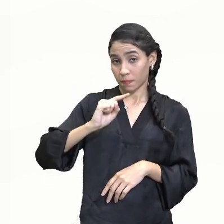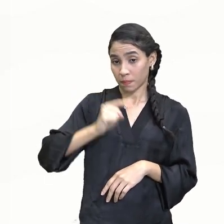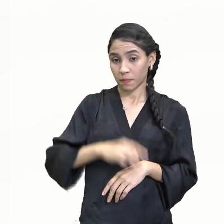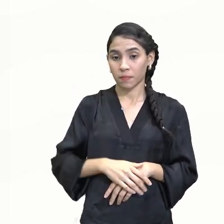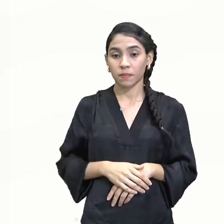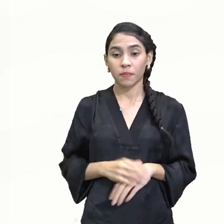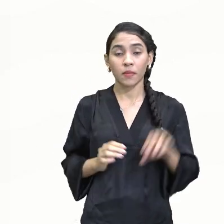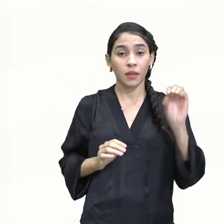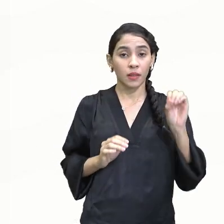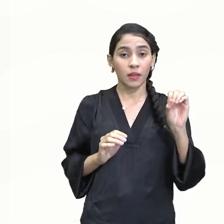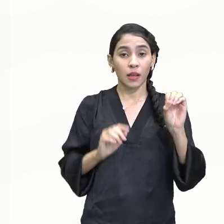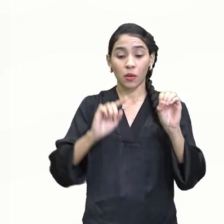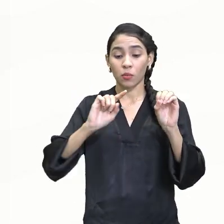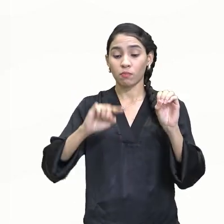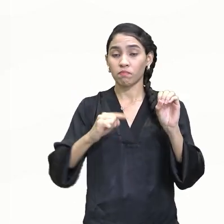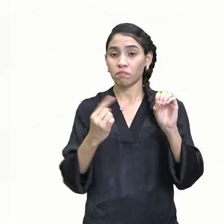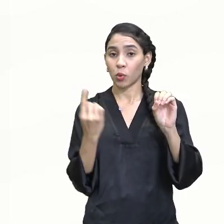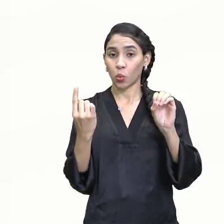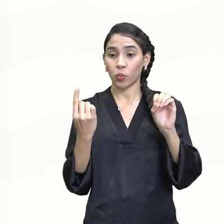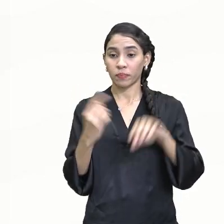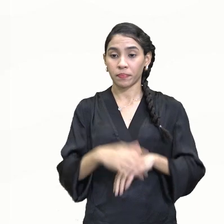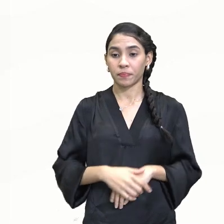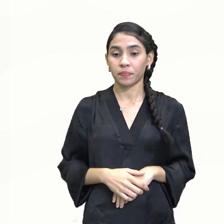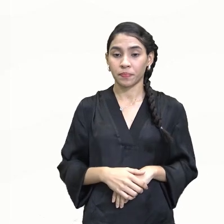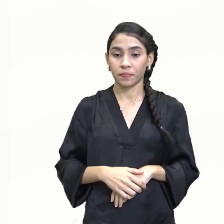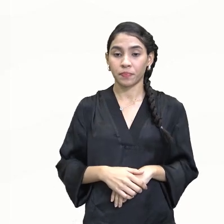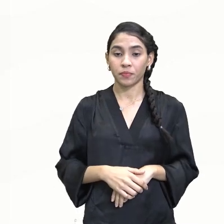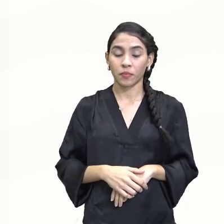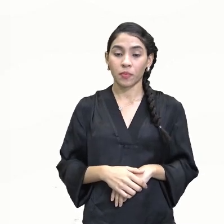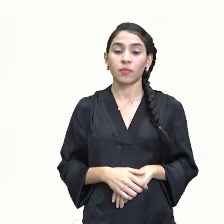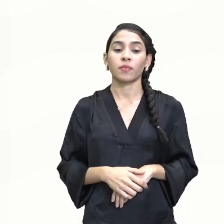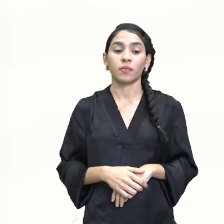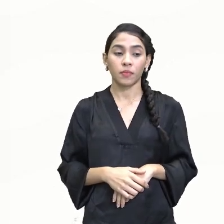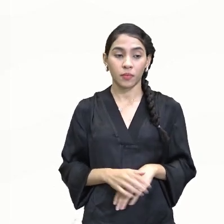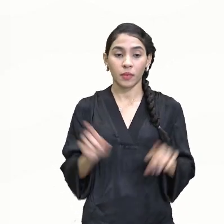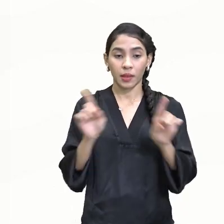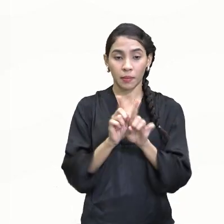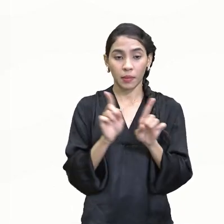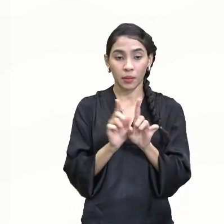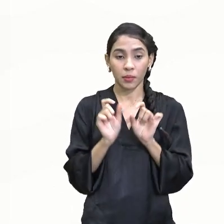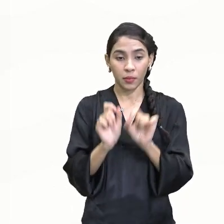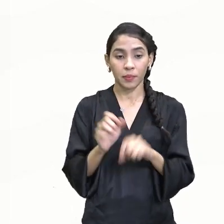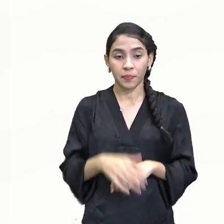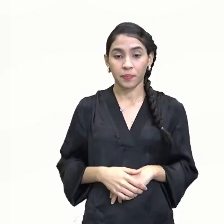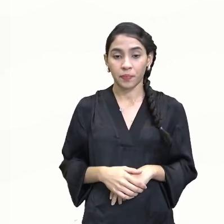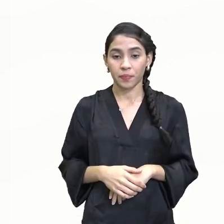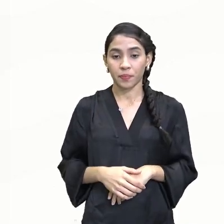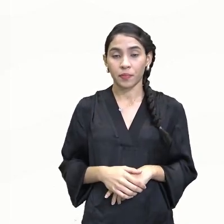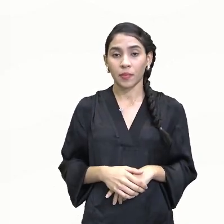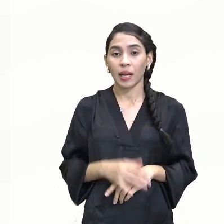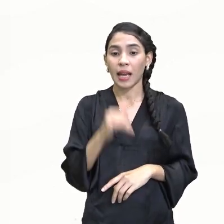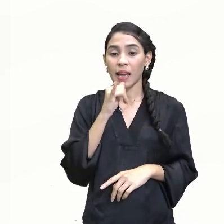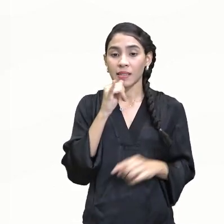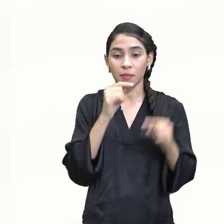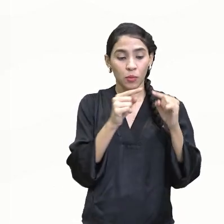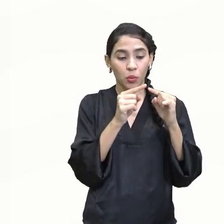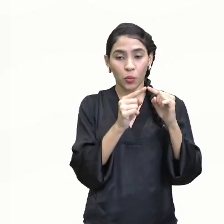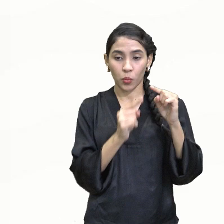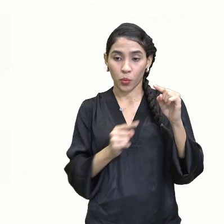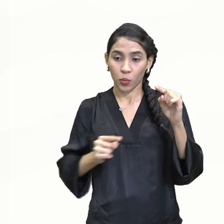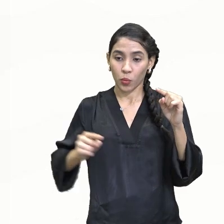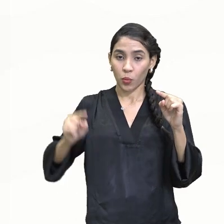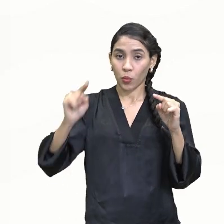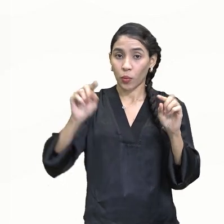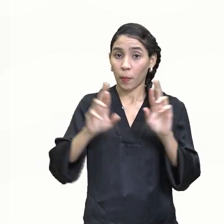entre 0 e 1. Nesse caso, também será uma curva, mas de uma